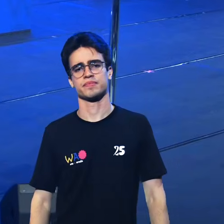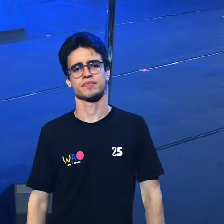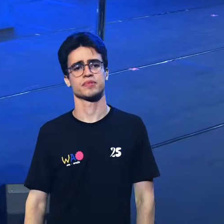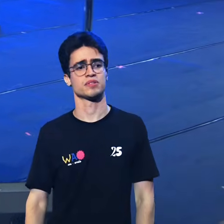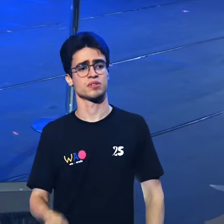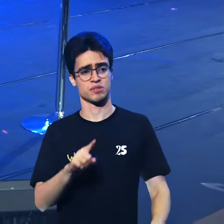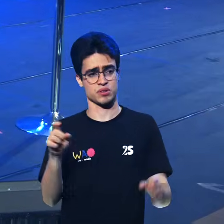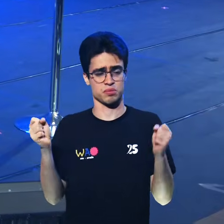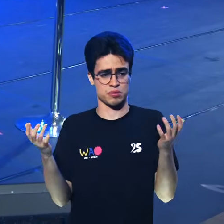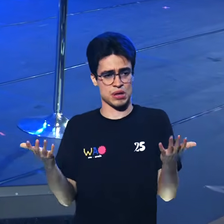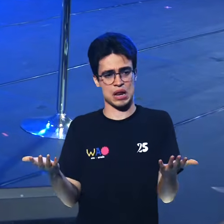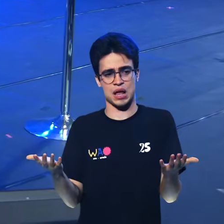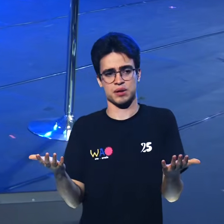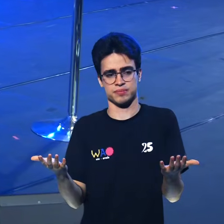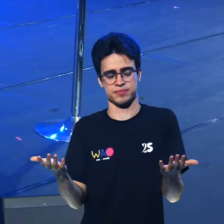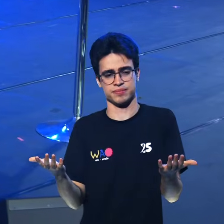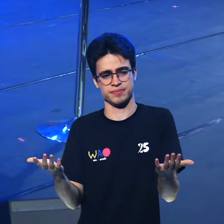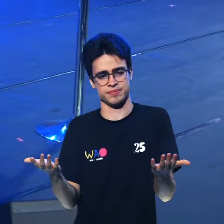Abra tuas mãos.